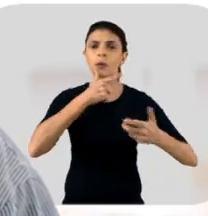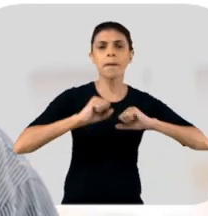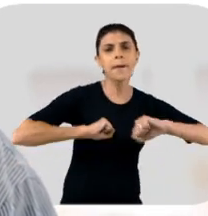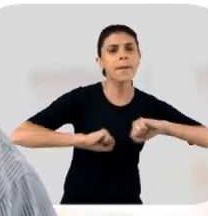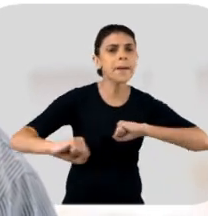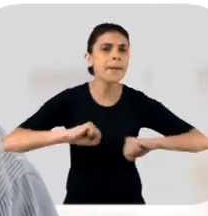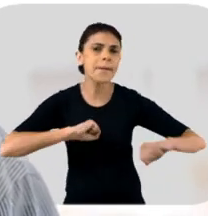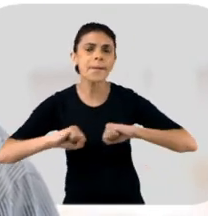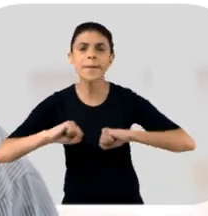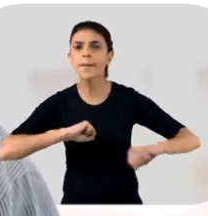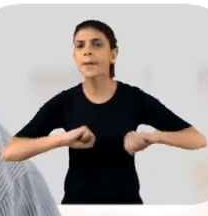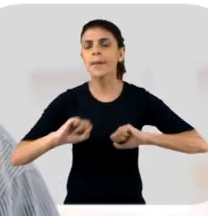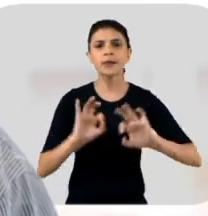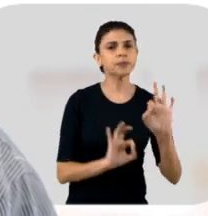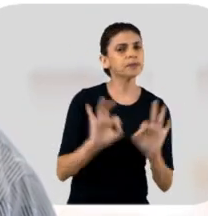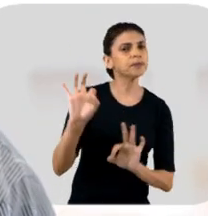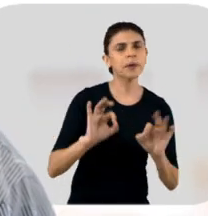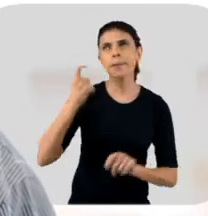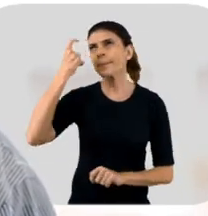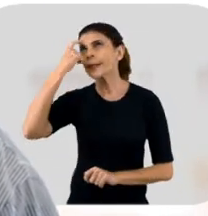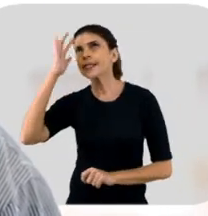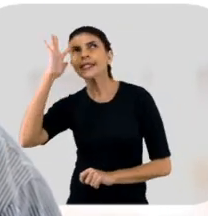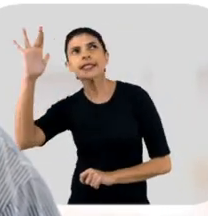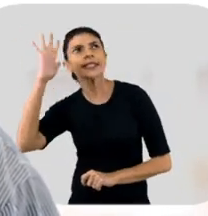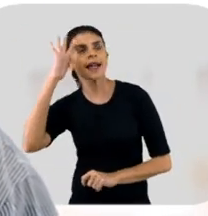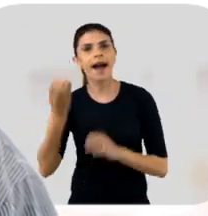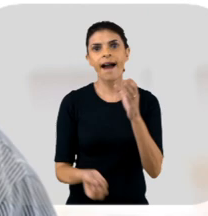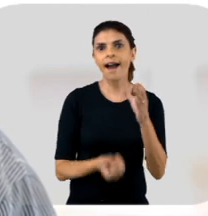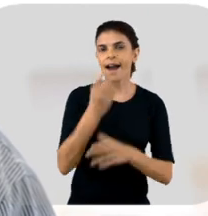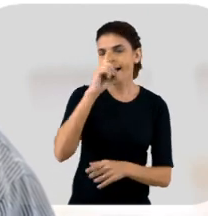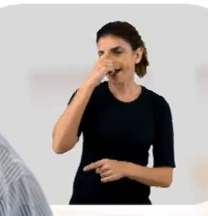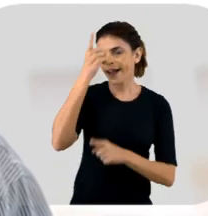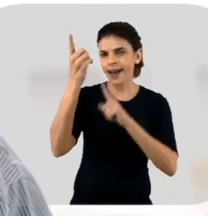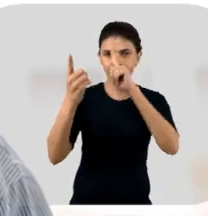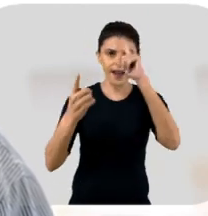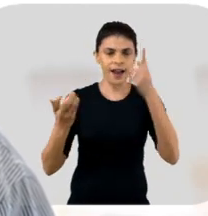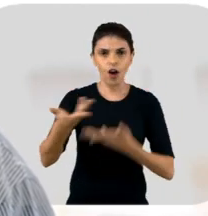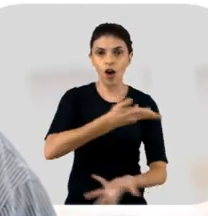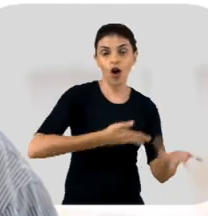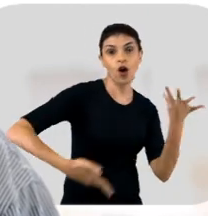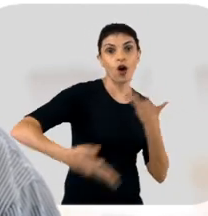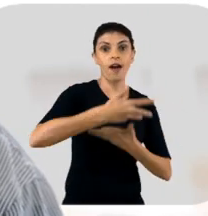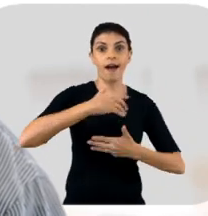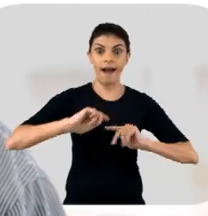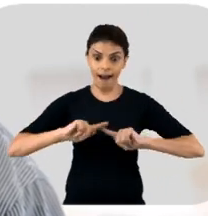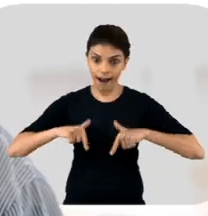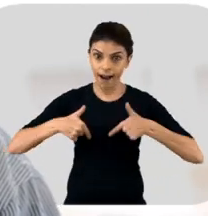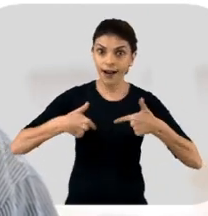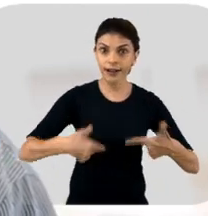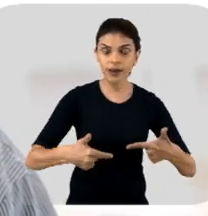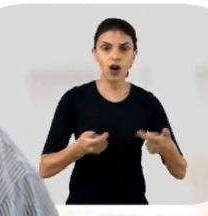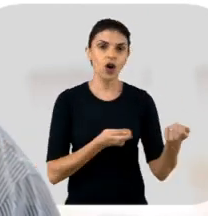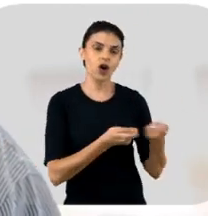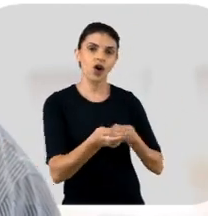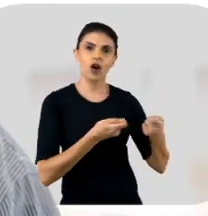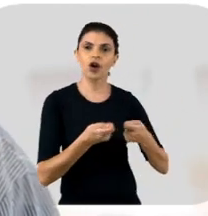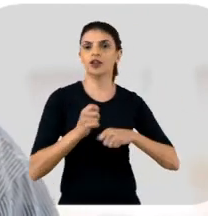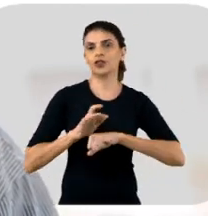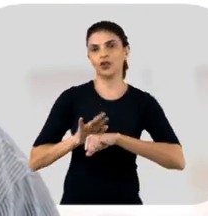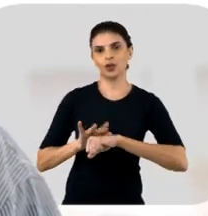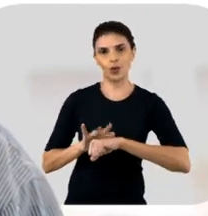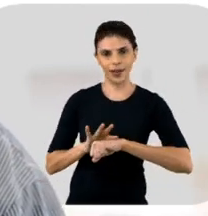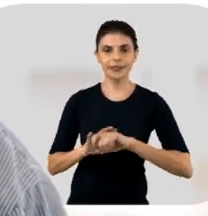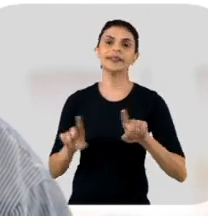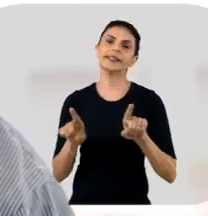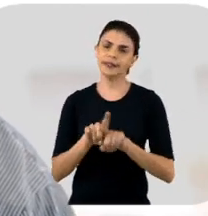mobilizamos sistematicamente para pensar e criar coletivamente ações para controlar essas doenças